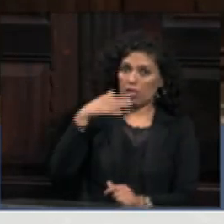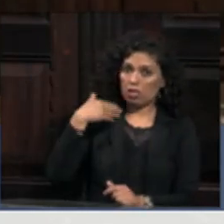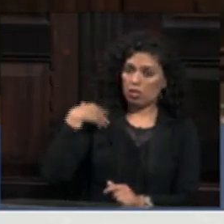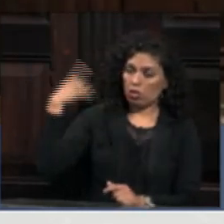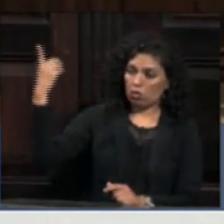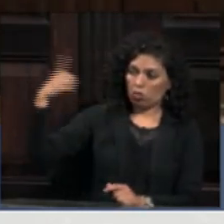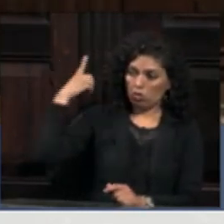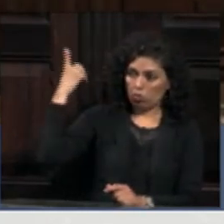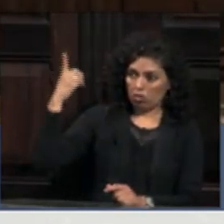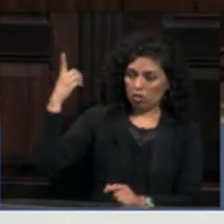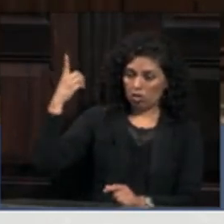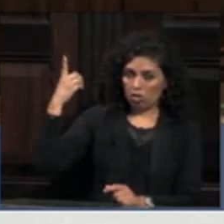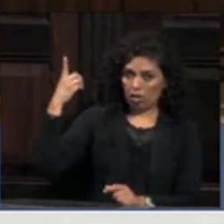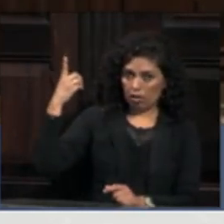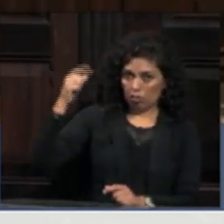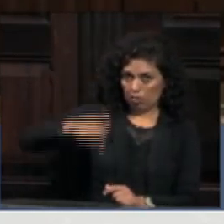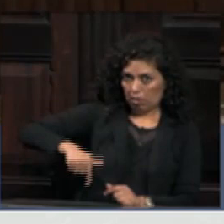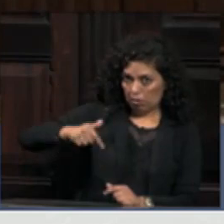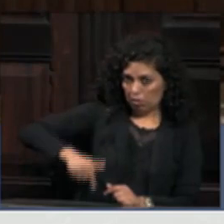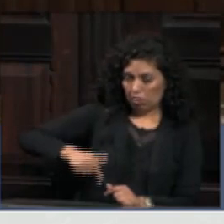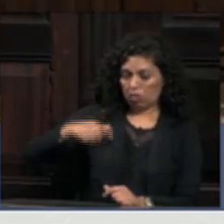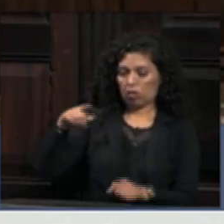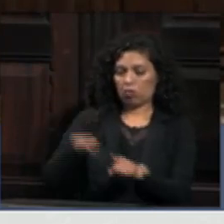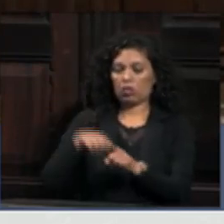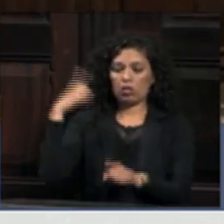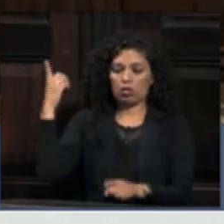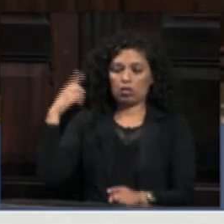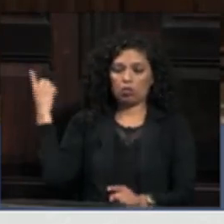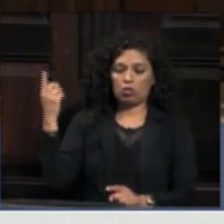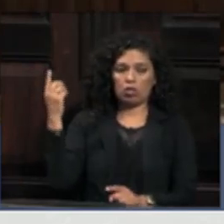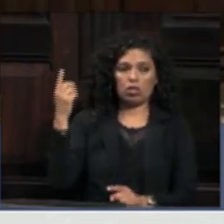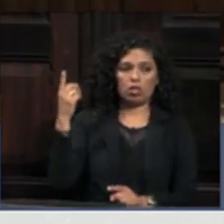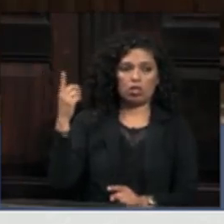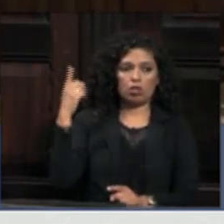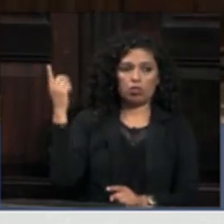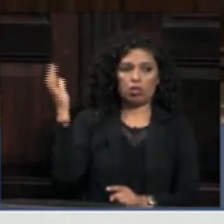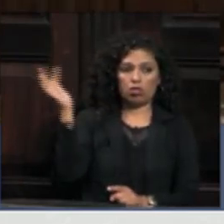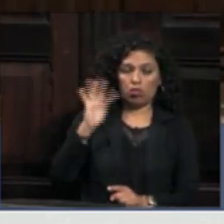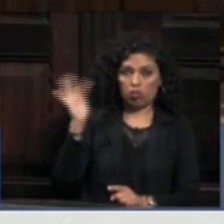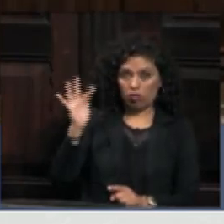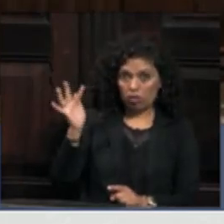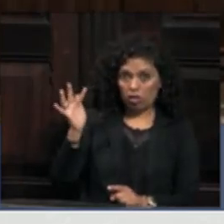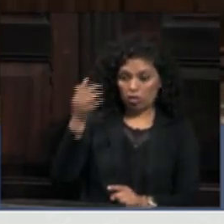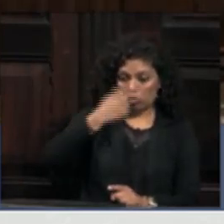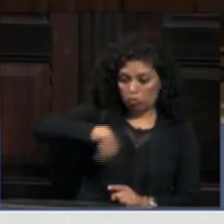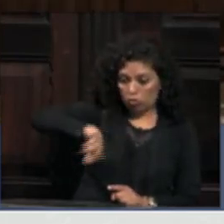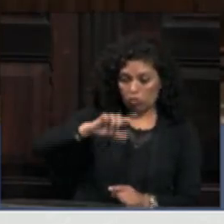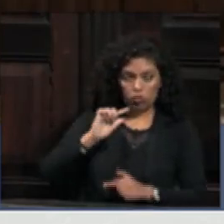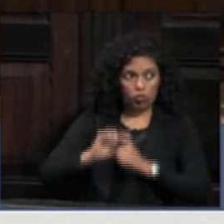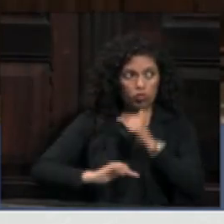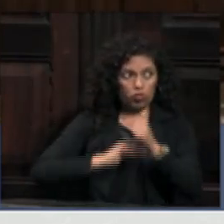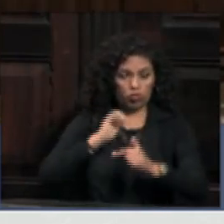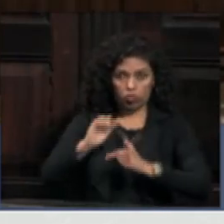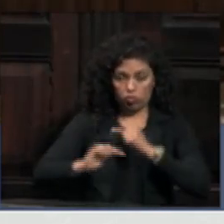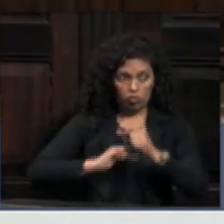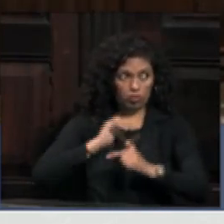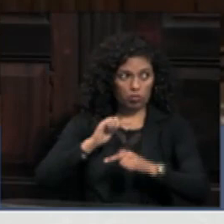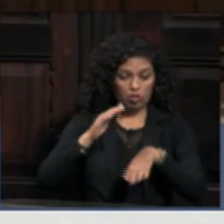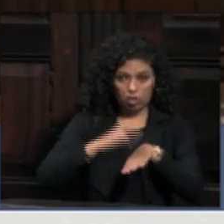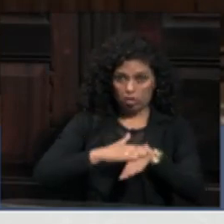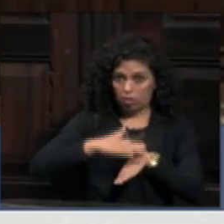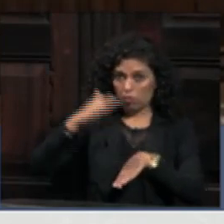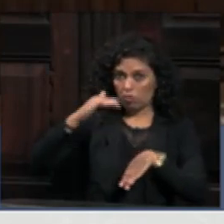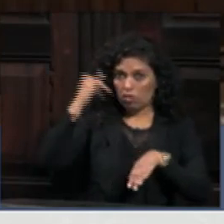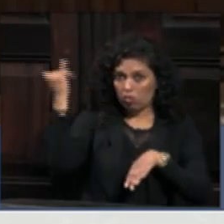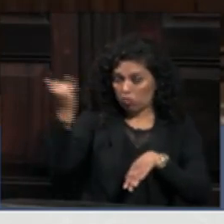em Brasília, e eu aqui no Rio de Janeiro, nossas funções, e uma das mais